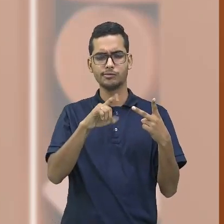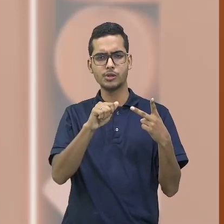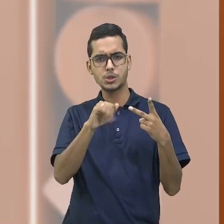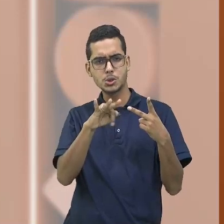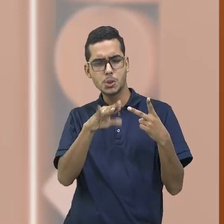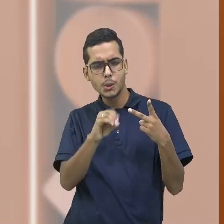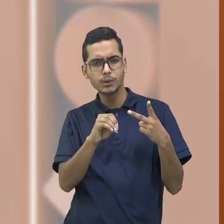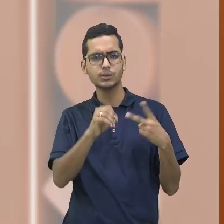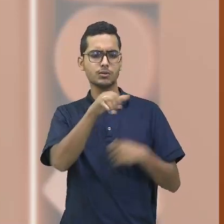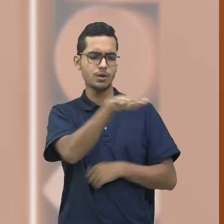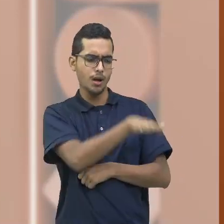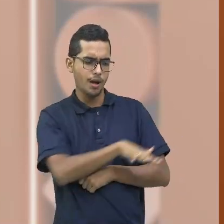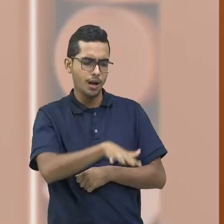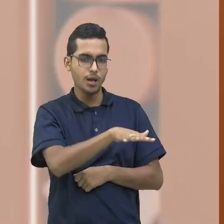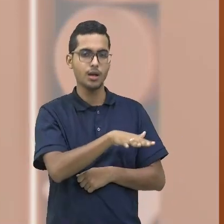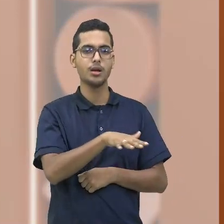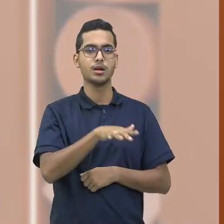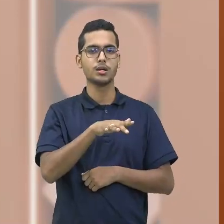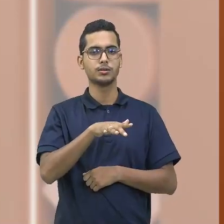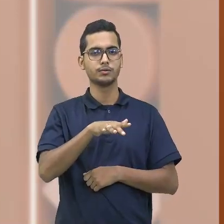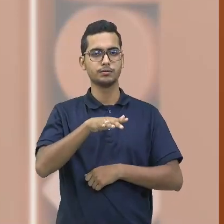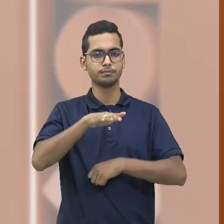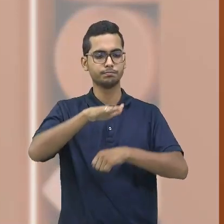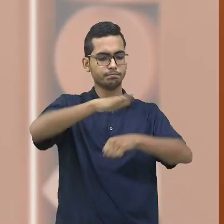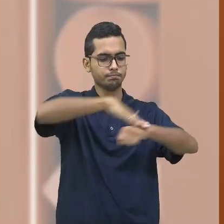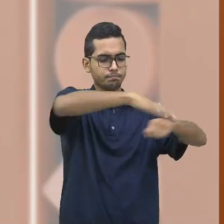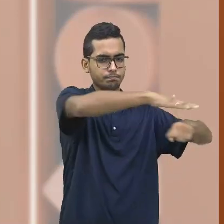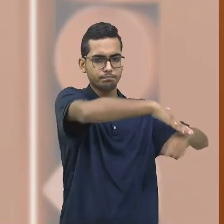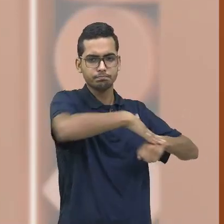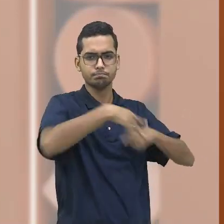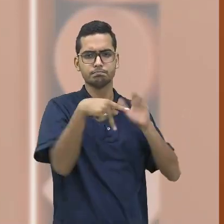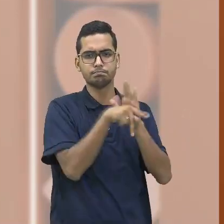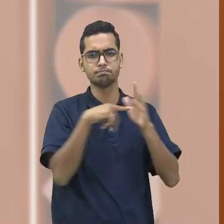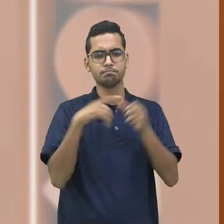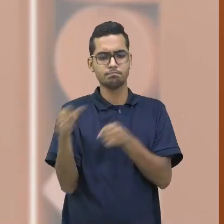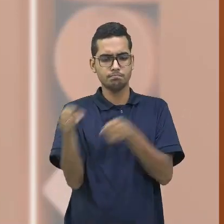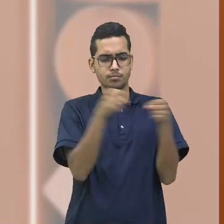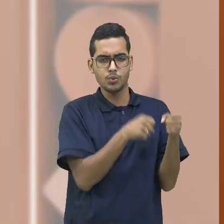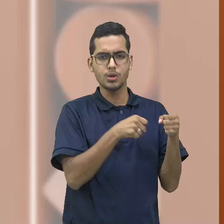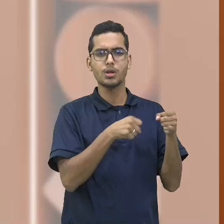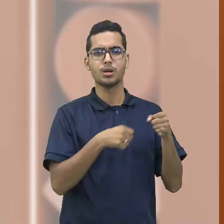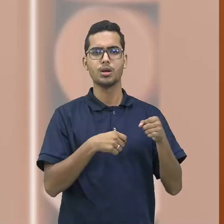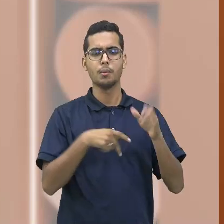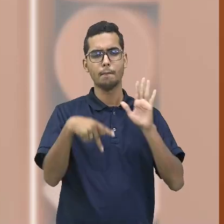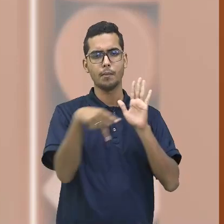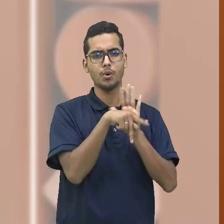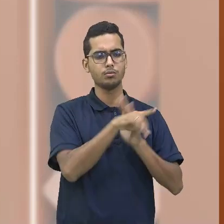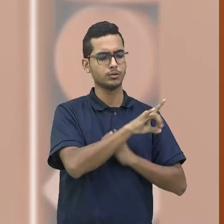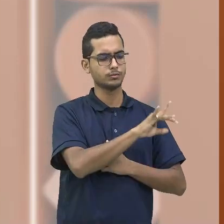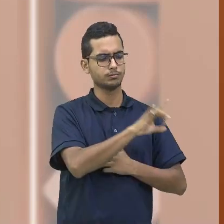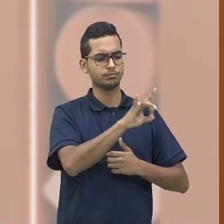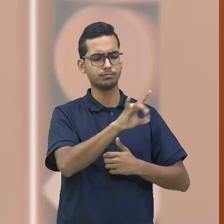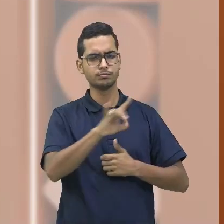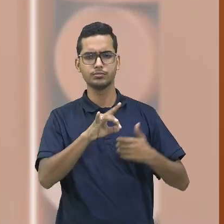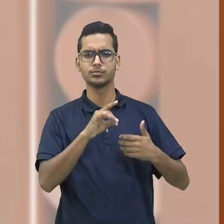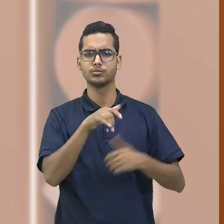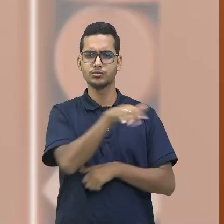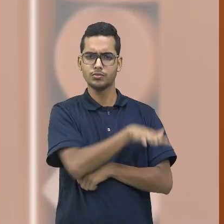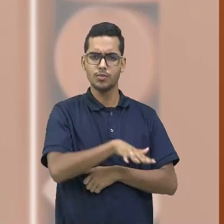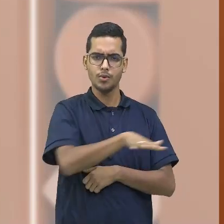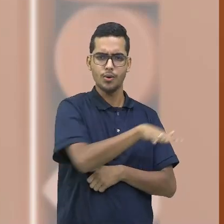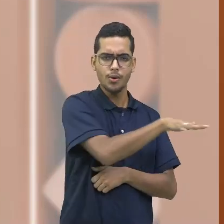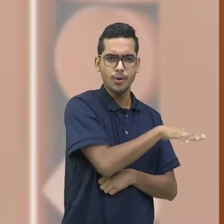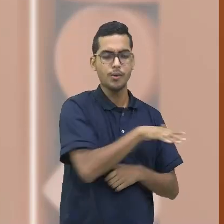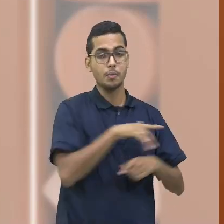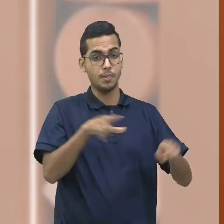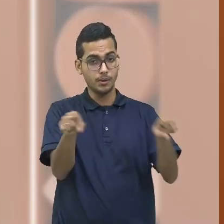justamente com a sua própria dinâmica de poder. E isso vai, né, nos levar